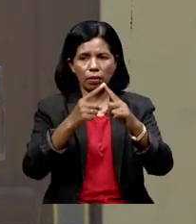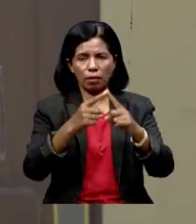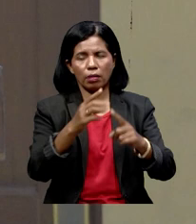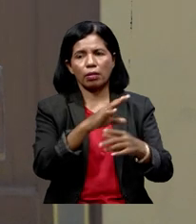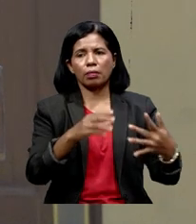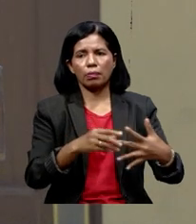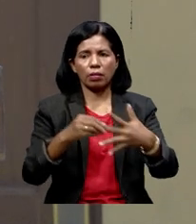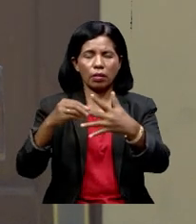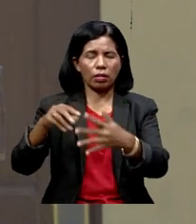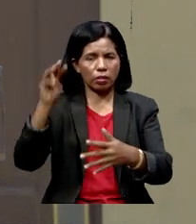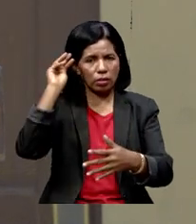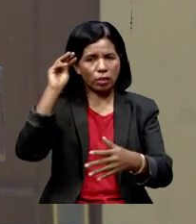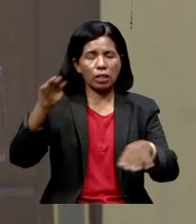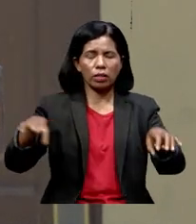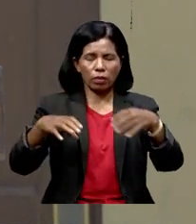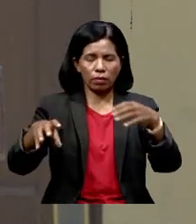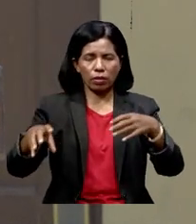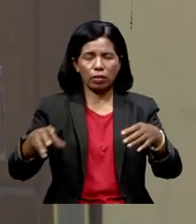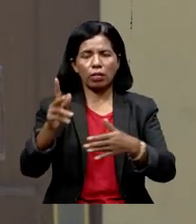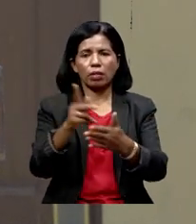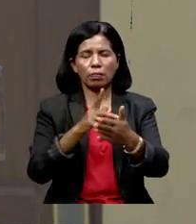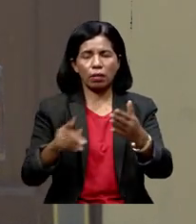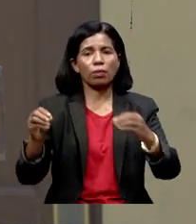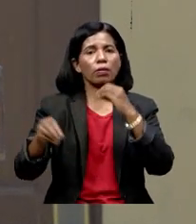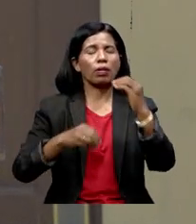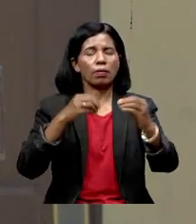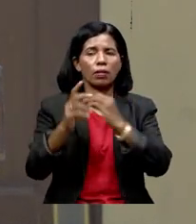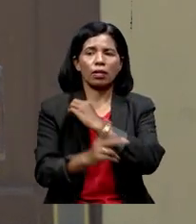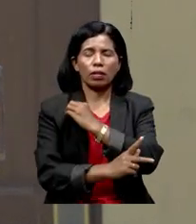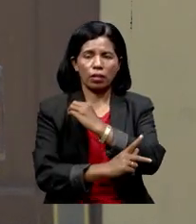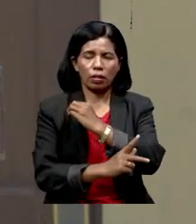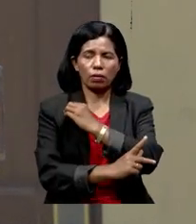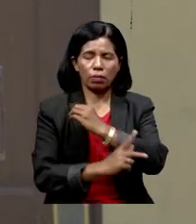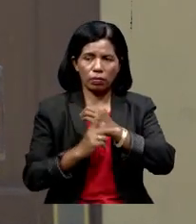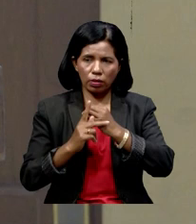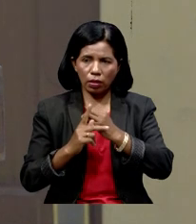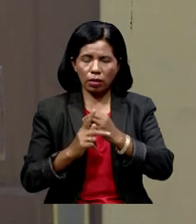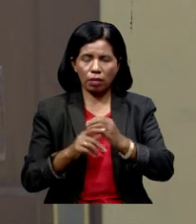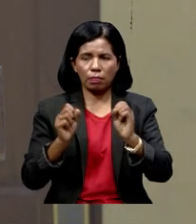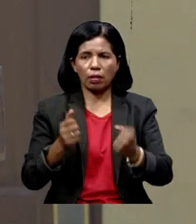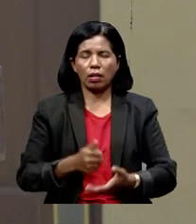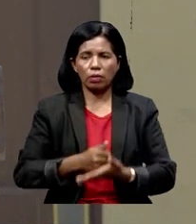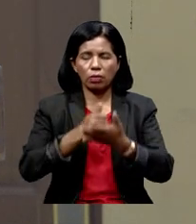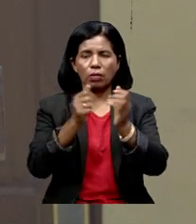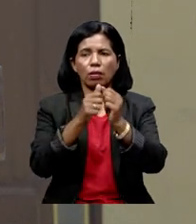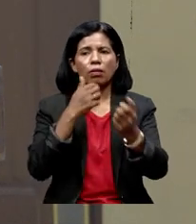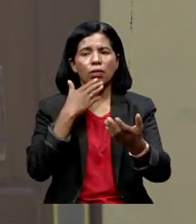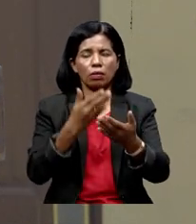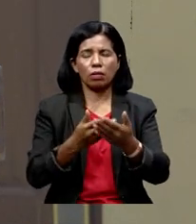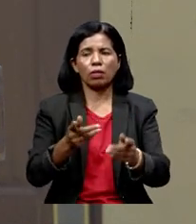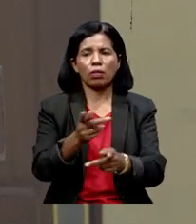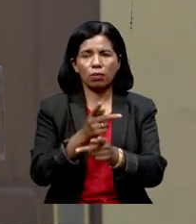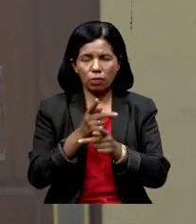serviço de investigação criminal minha, por causa de corrupção cira. Bela atende, não cala tratamento ao dia e cuidado